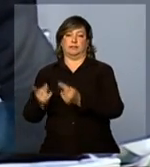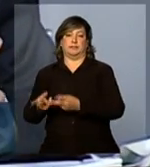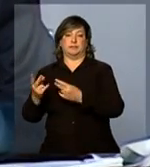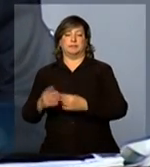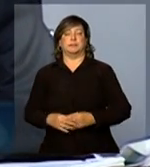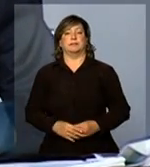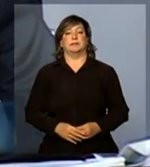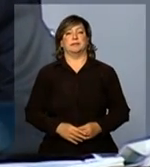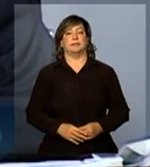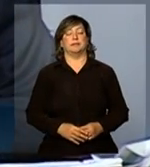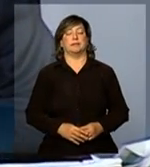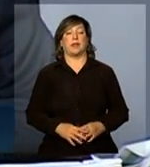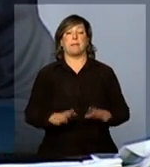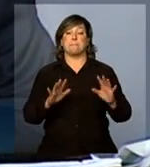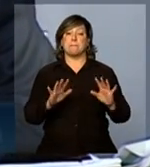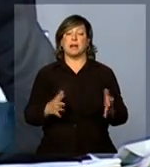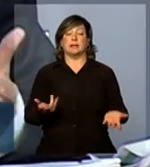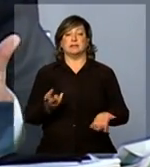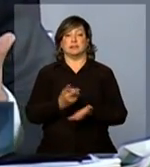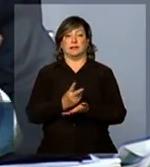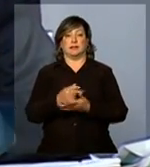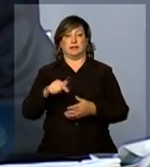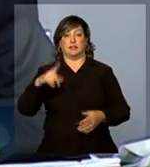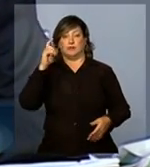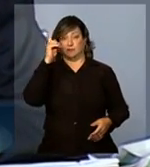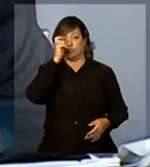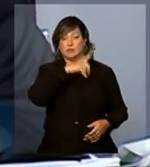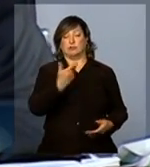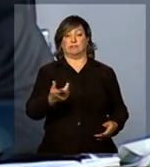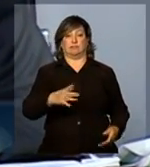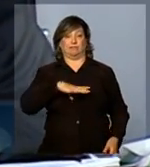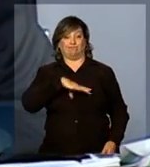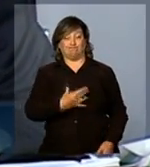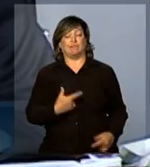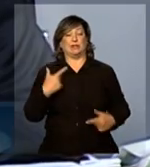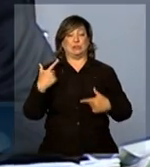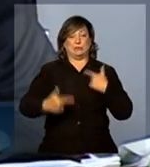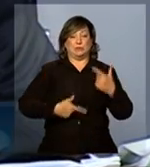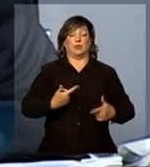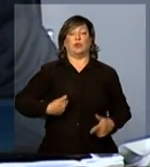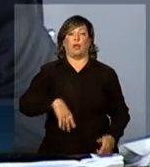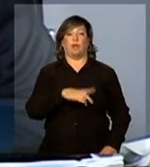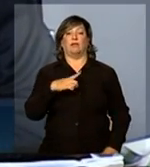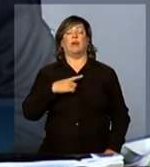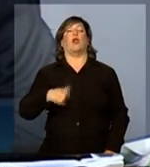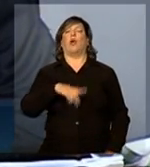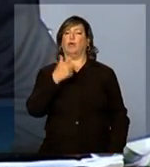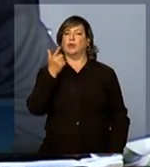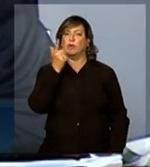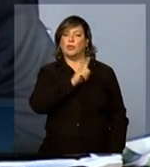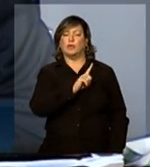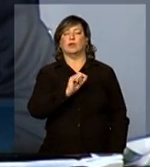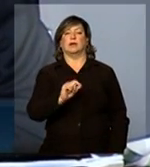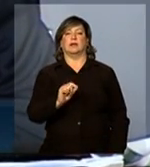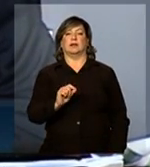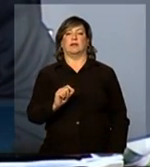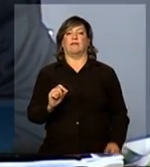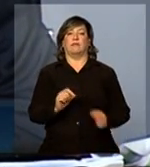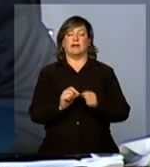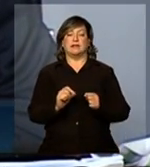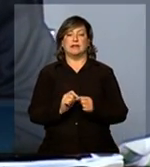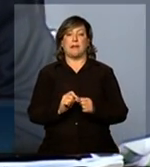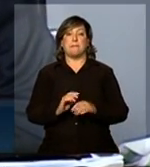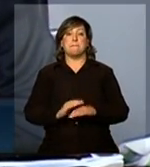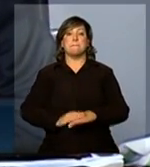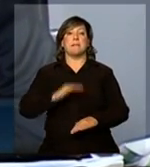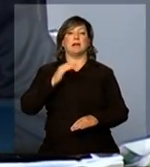Mas, apesar das dificuldades, apesar dos grandes desafios que tivemos, nós conseguimos gerar mais de 1 milhão